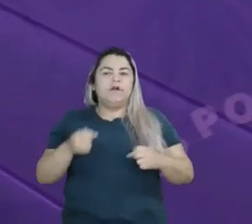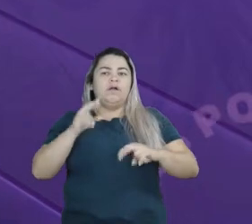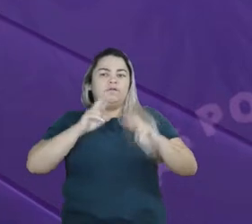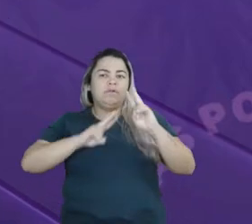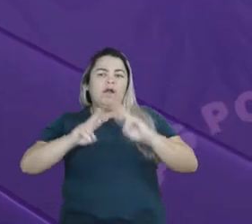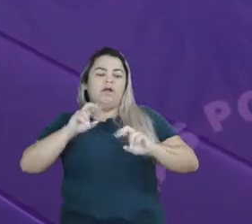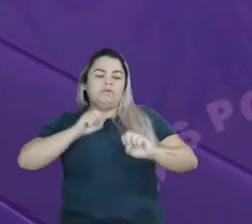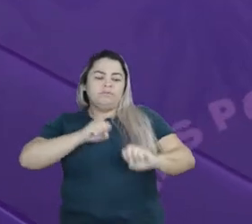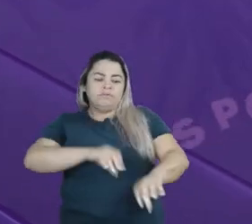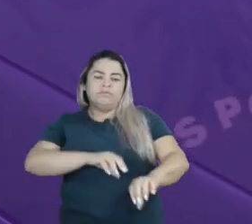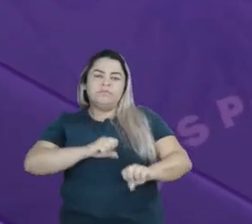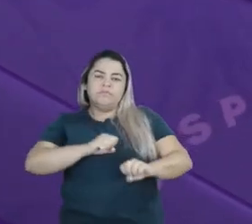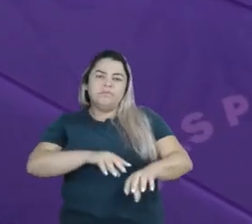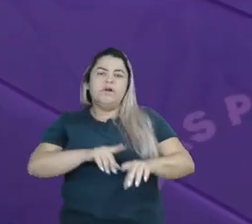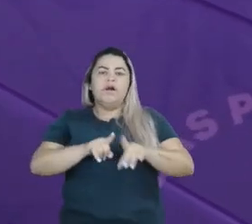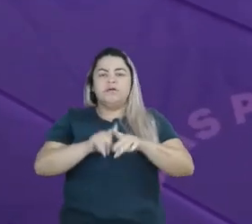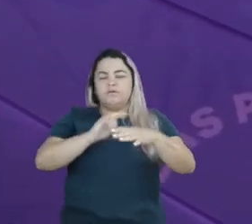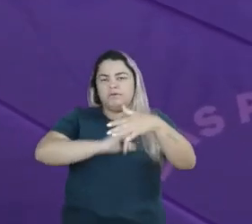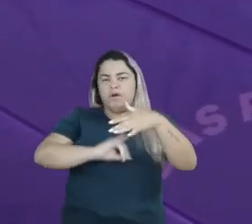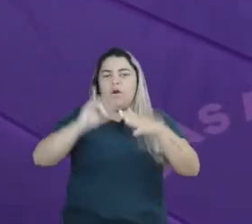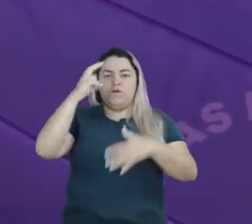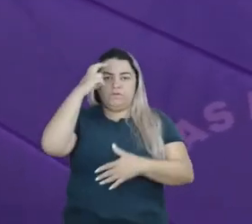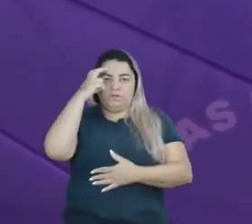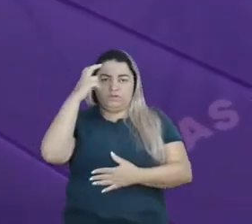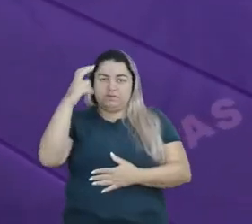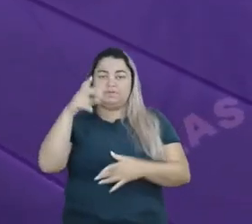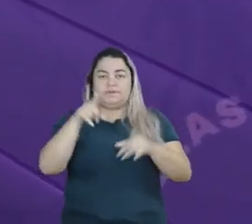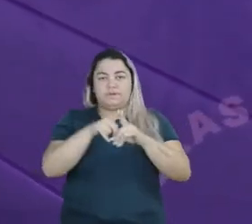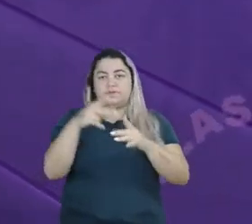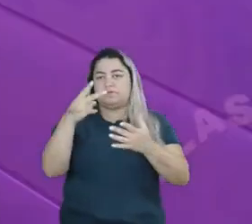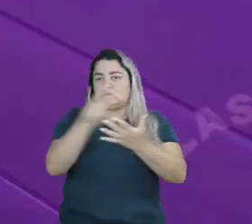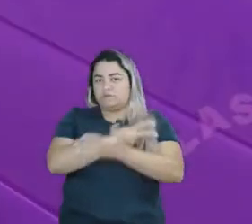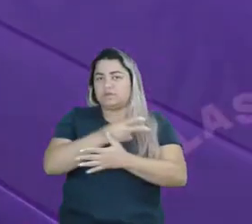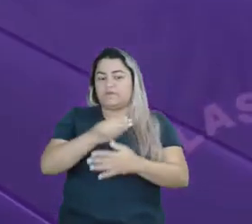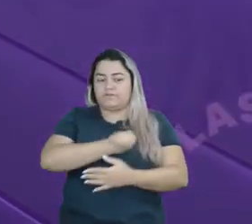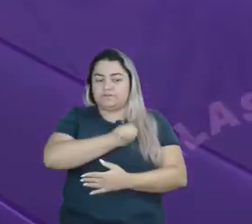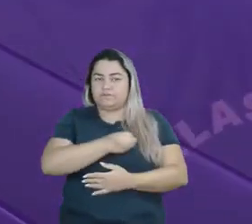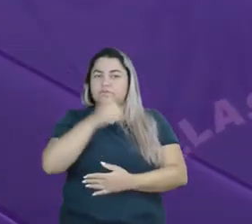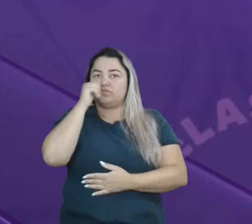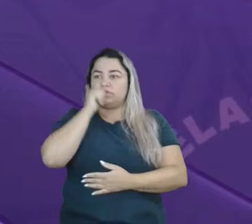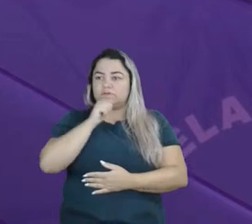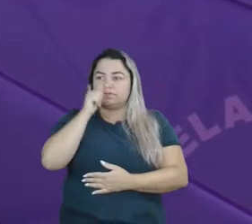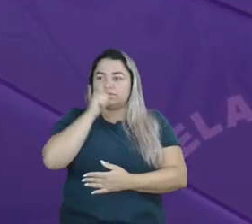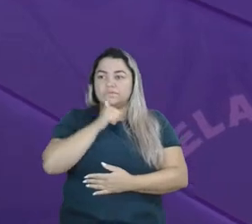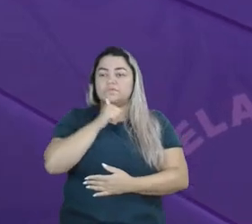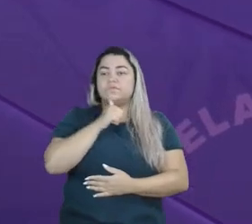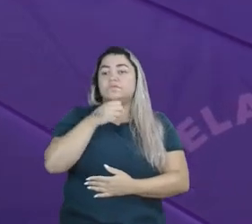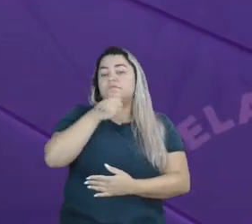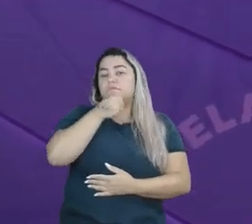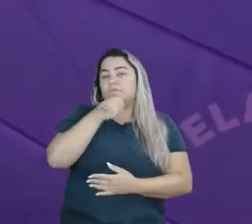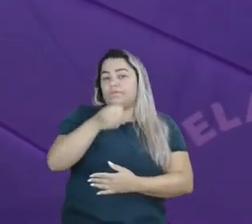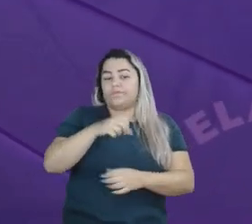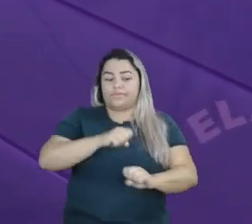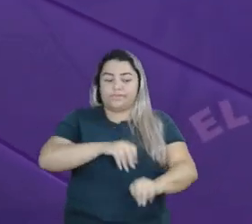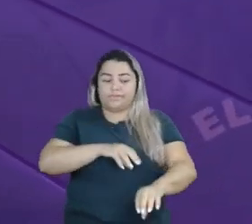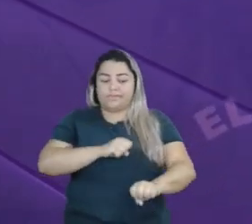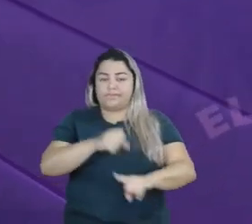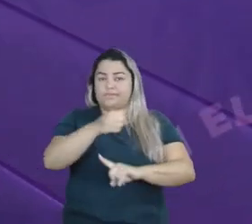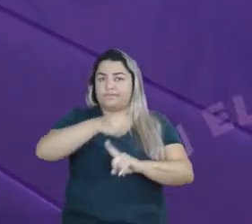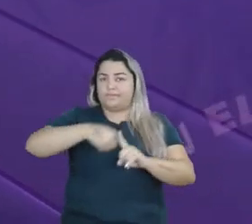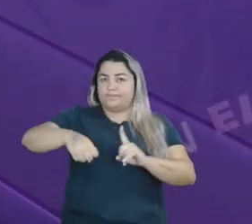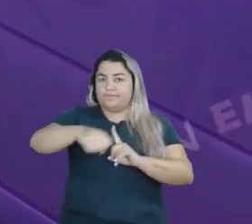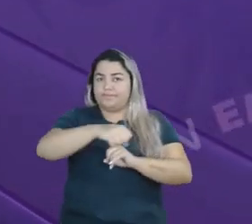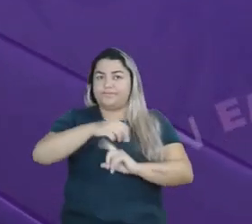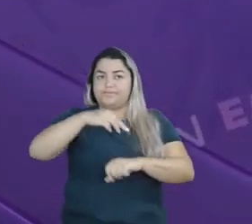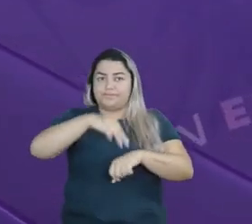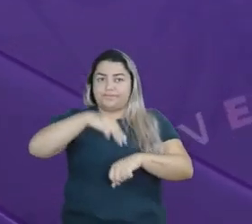a construção institucional de cultura e os impactos na vida das mulheres, com a jornalista, educadora social e